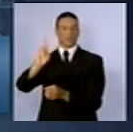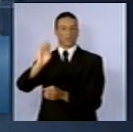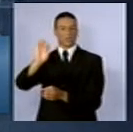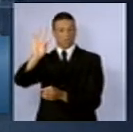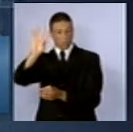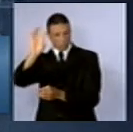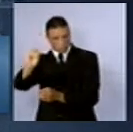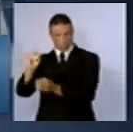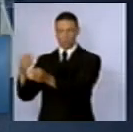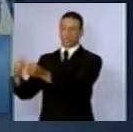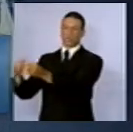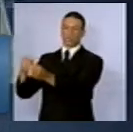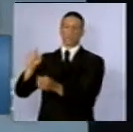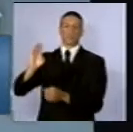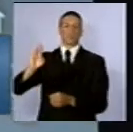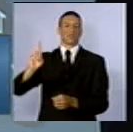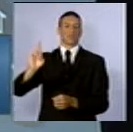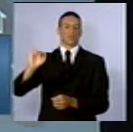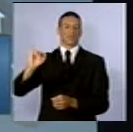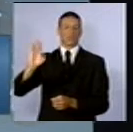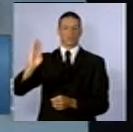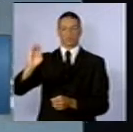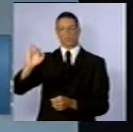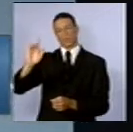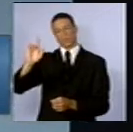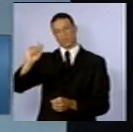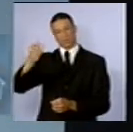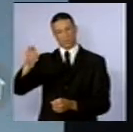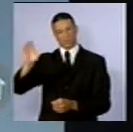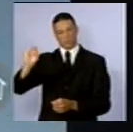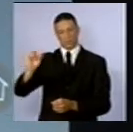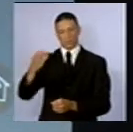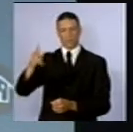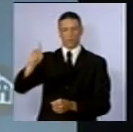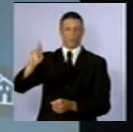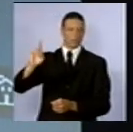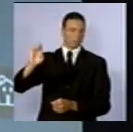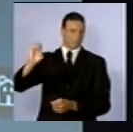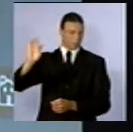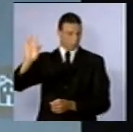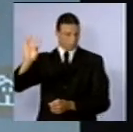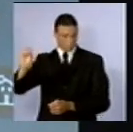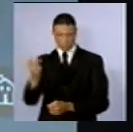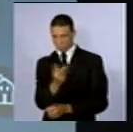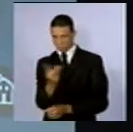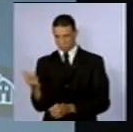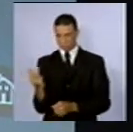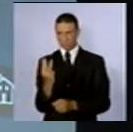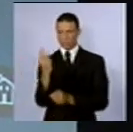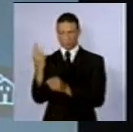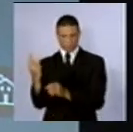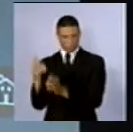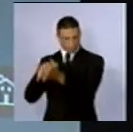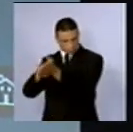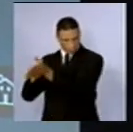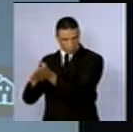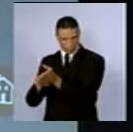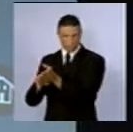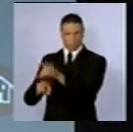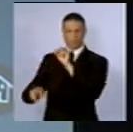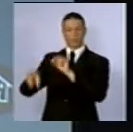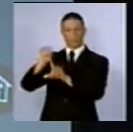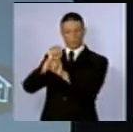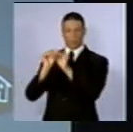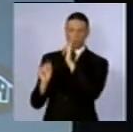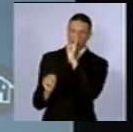Preto Aqui nós temos um diagrama né que permite visualizar um pouco a os procedimentos